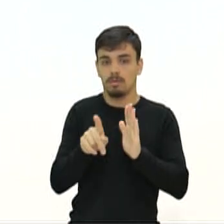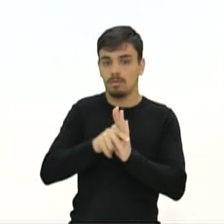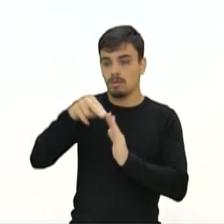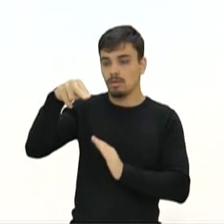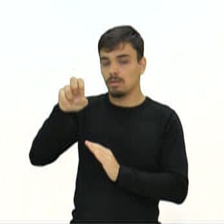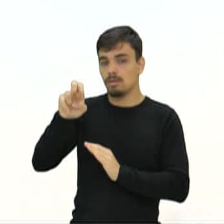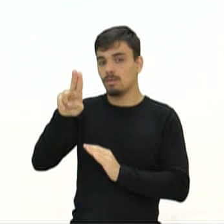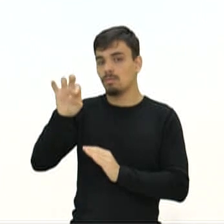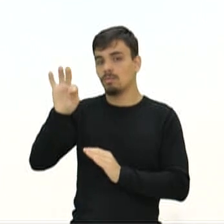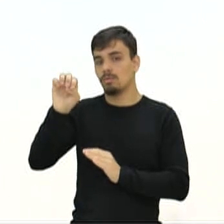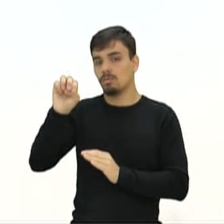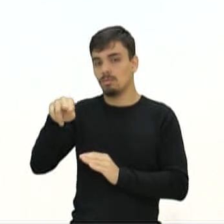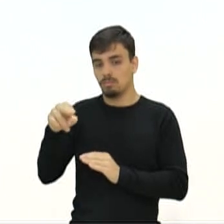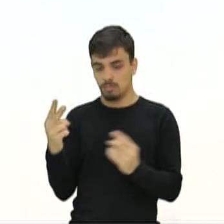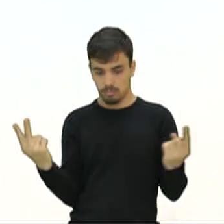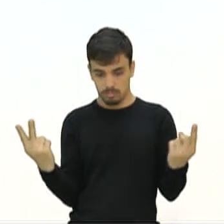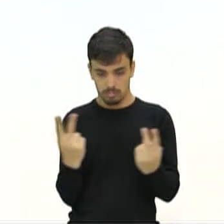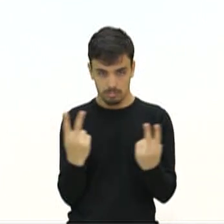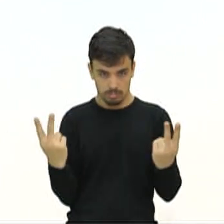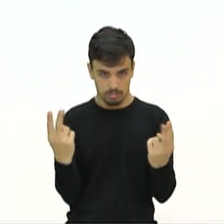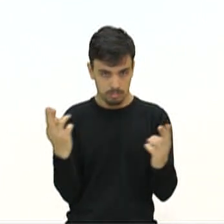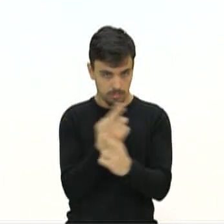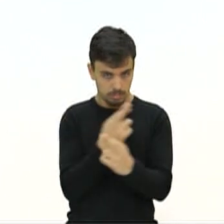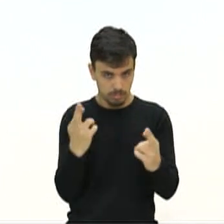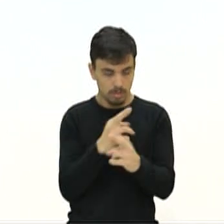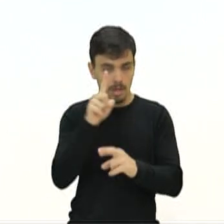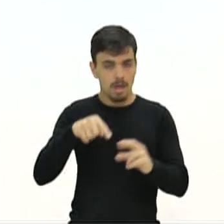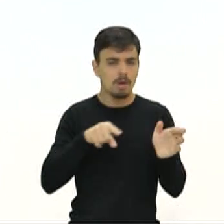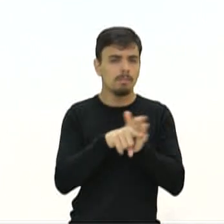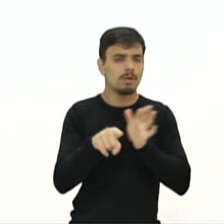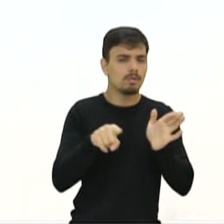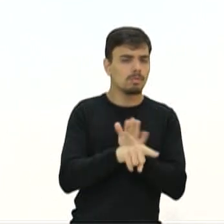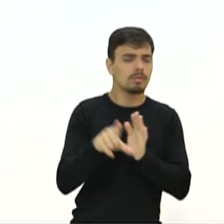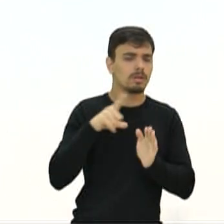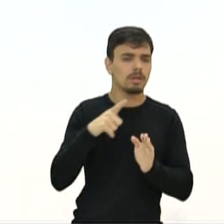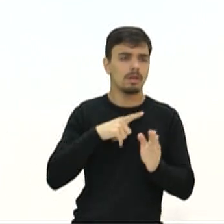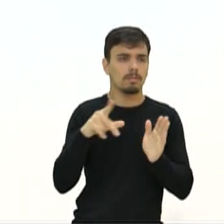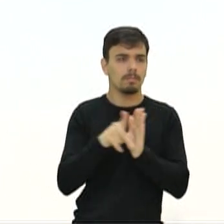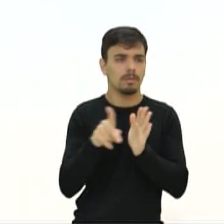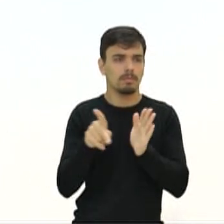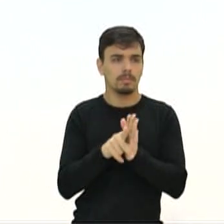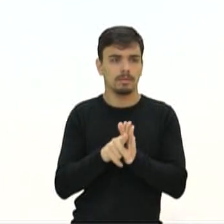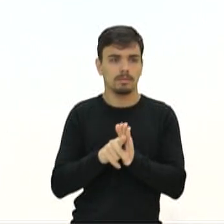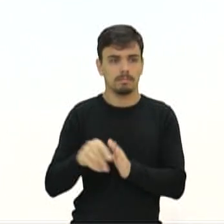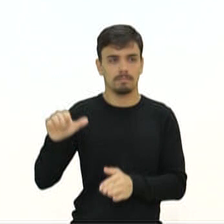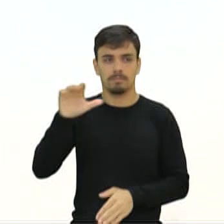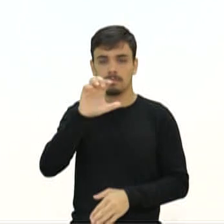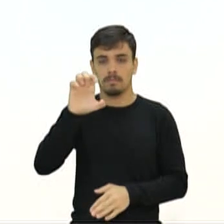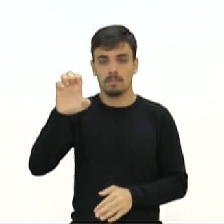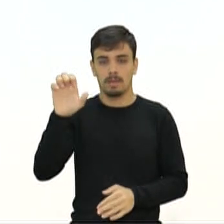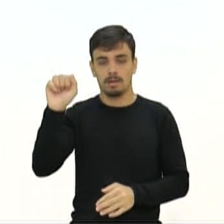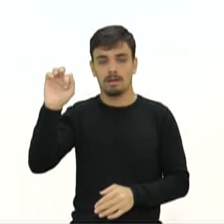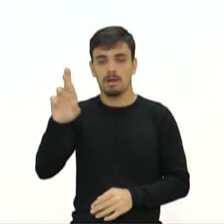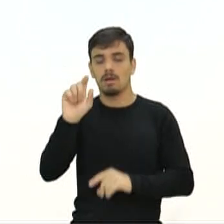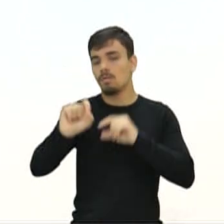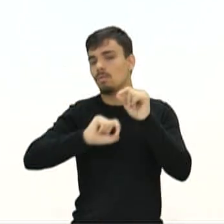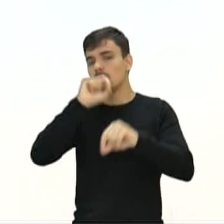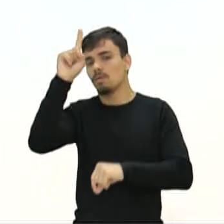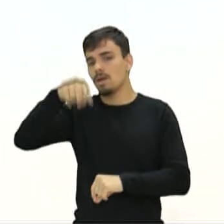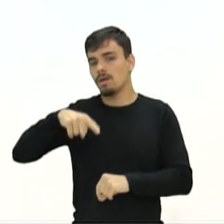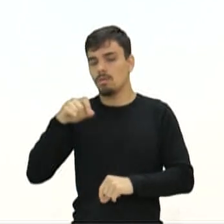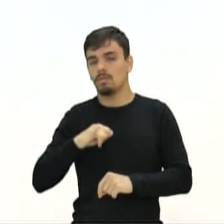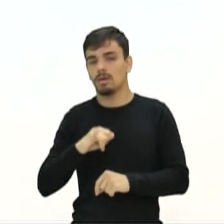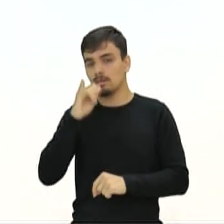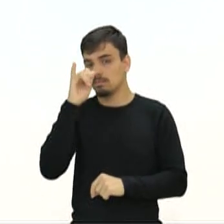newtons entre elas? Pessoal, é uma questão que caiu na... Isso aqui, IAR, pessoal, é um